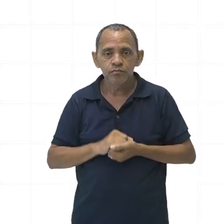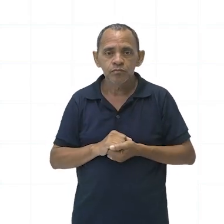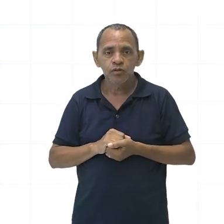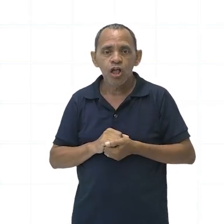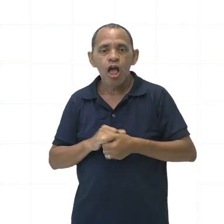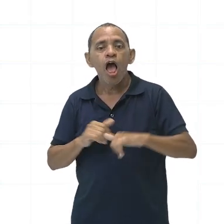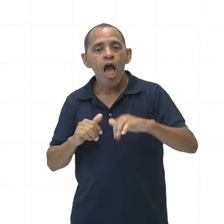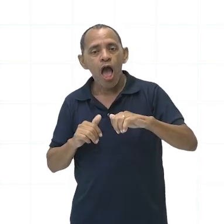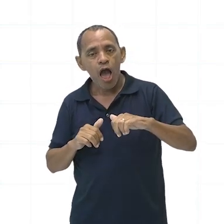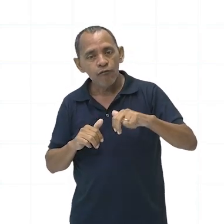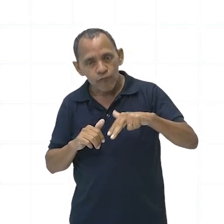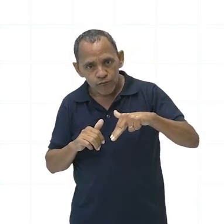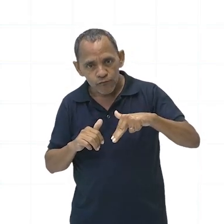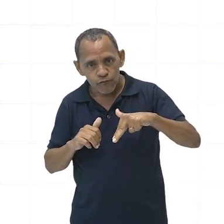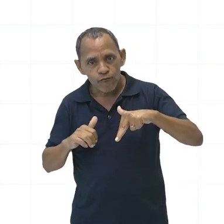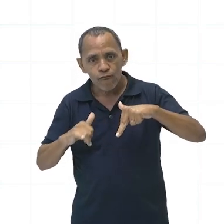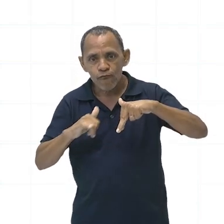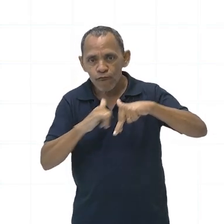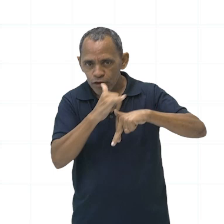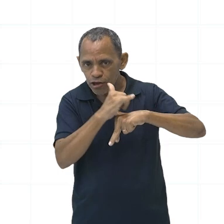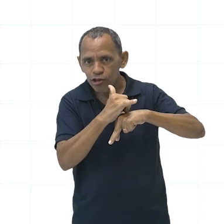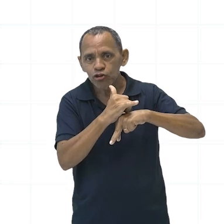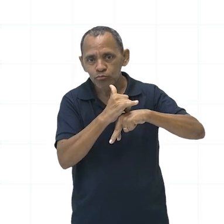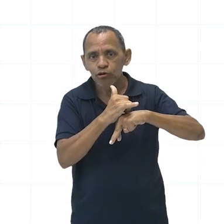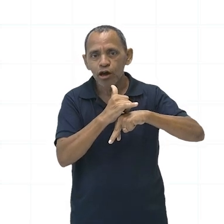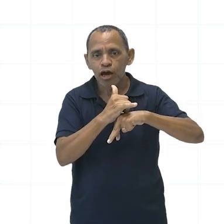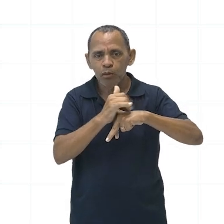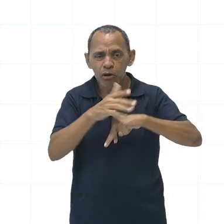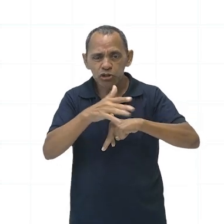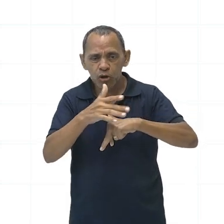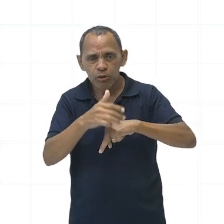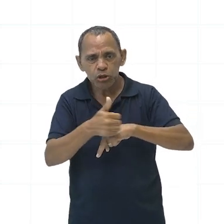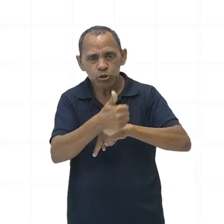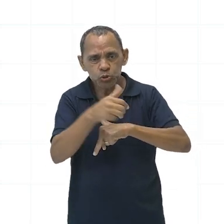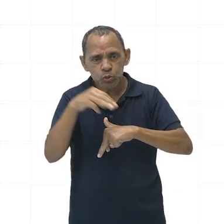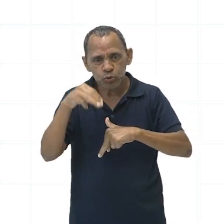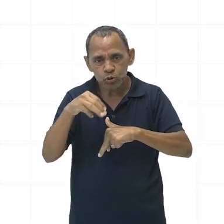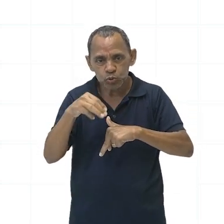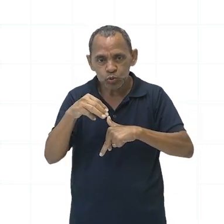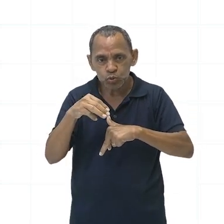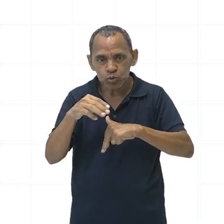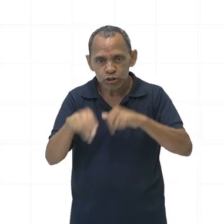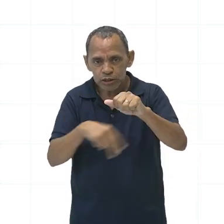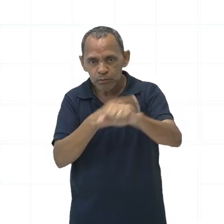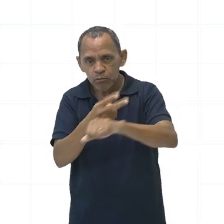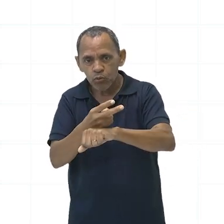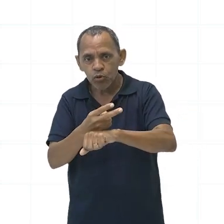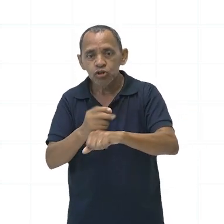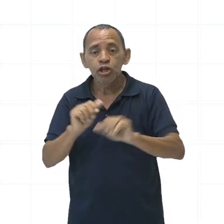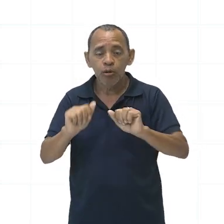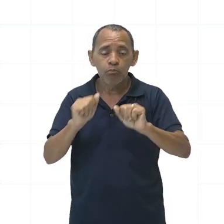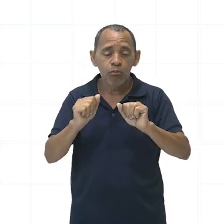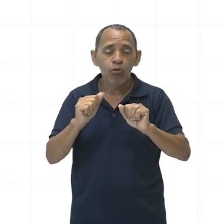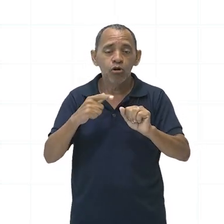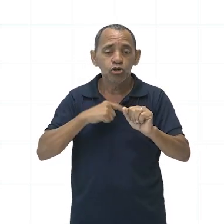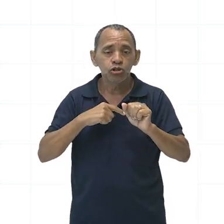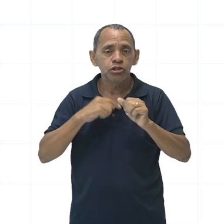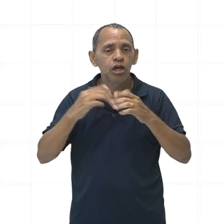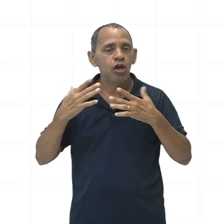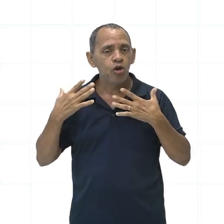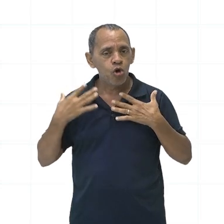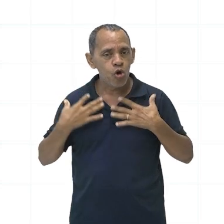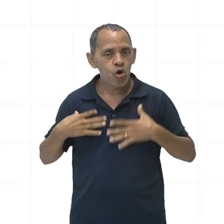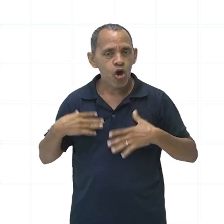e depois ela passa. E quando passa, a pessoa ela pode permanecer com relaxamento muscular,